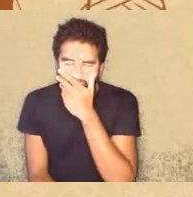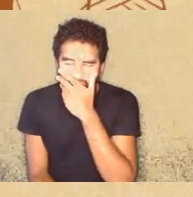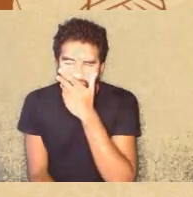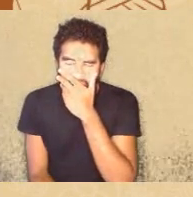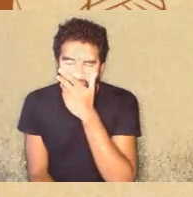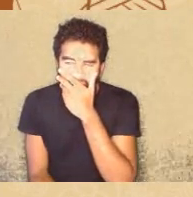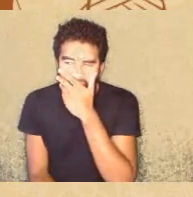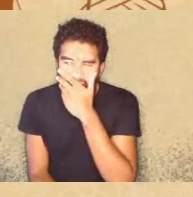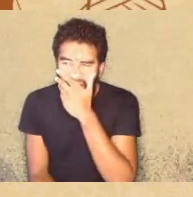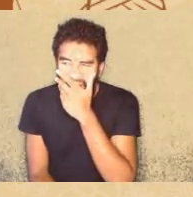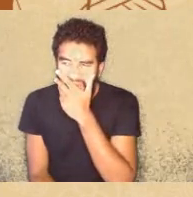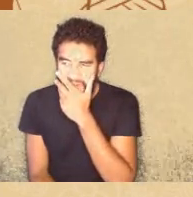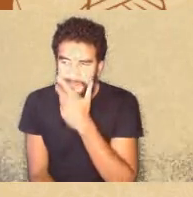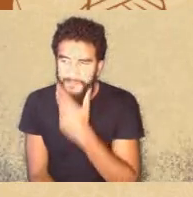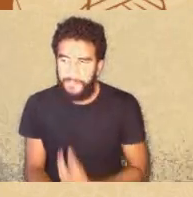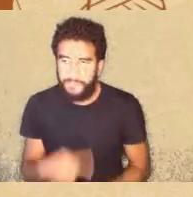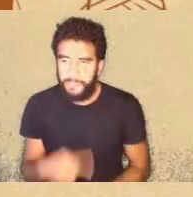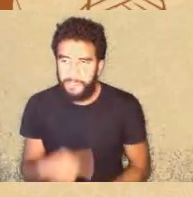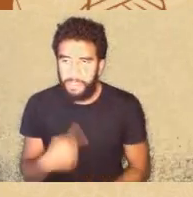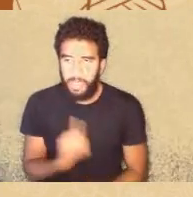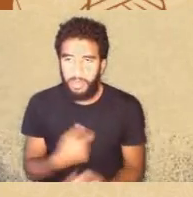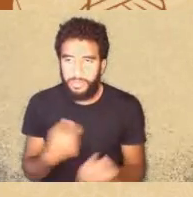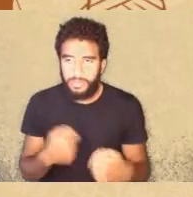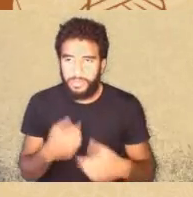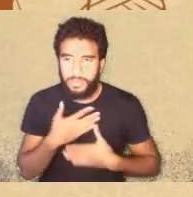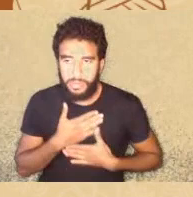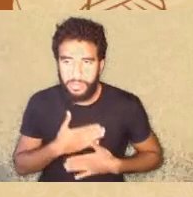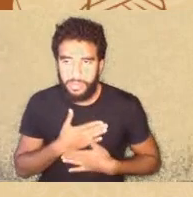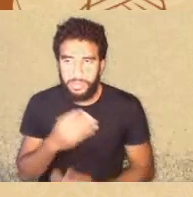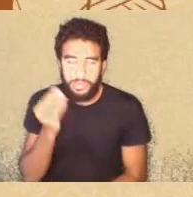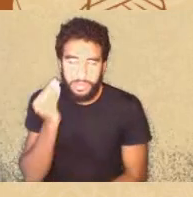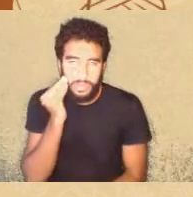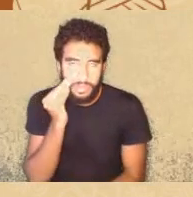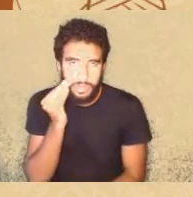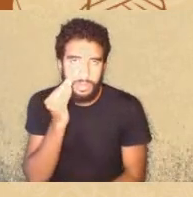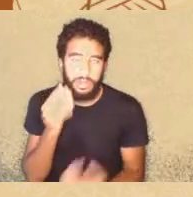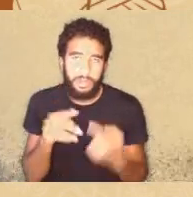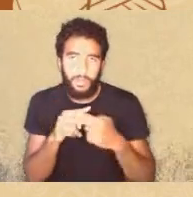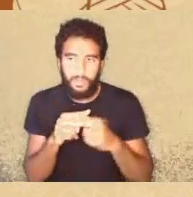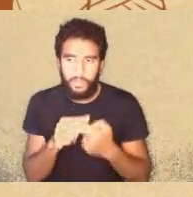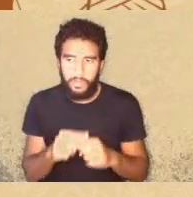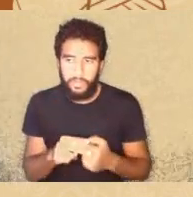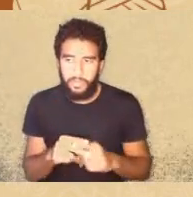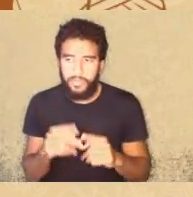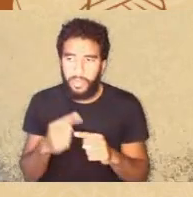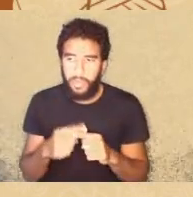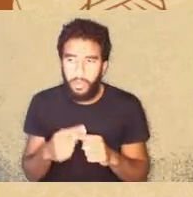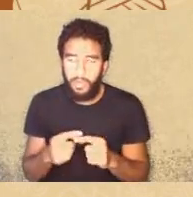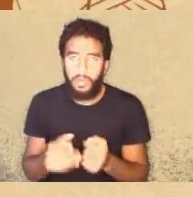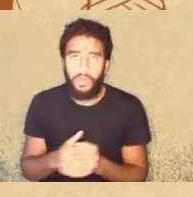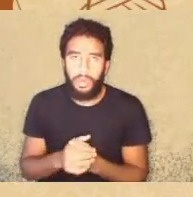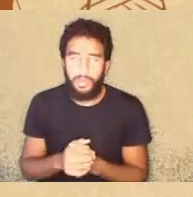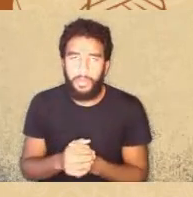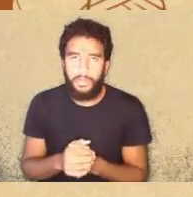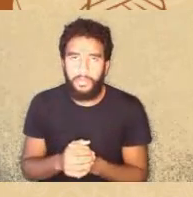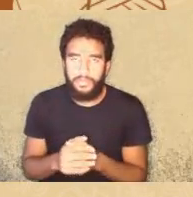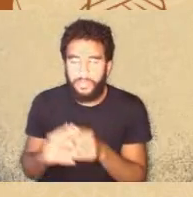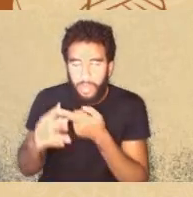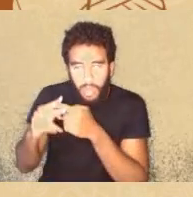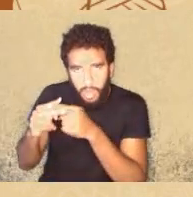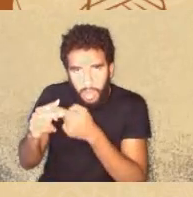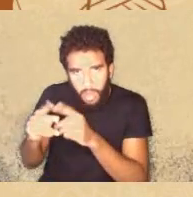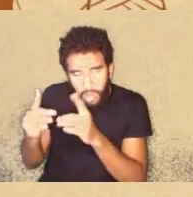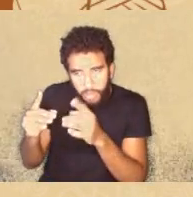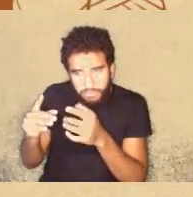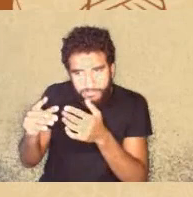para pensar como tentar algum tipo de reparação. Porque reparação plena é impossível. A